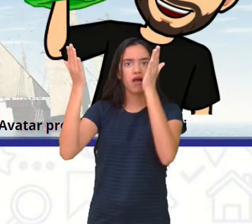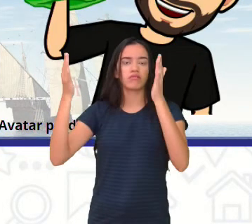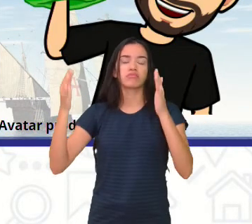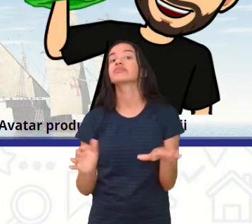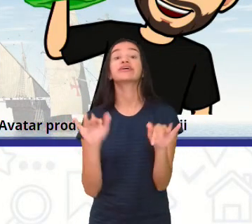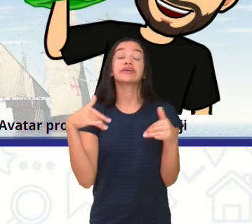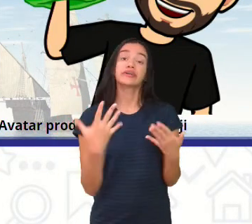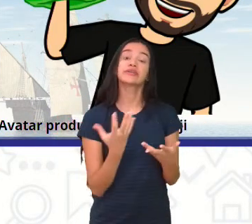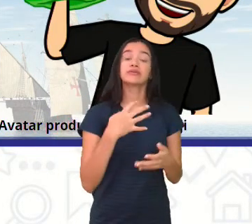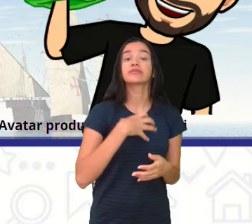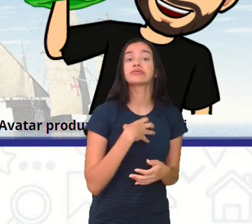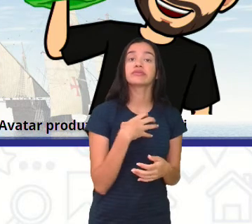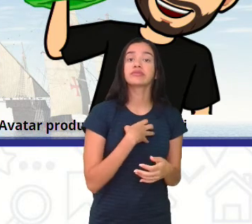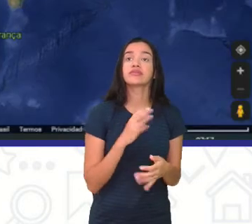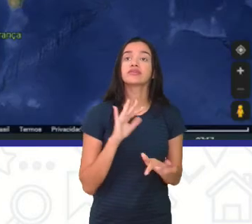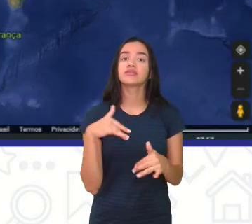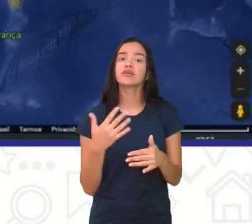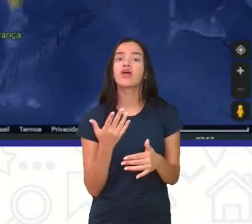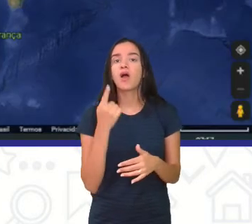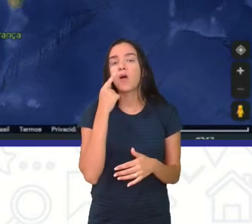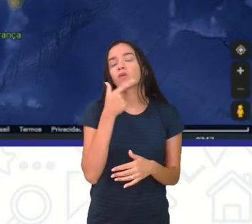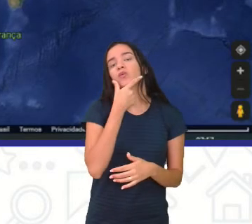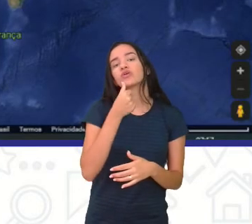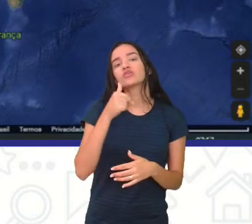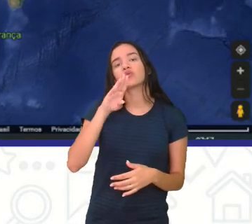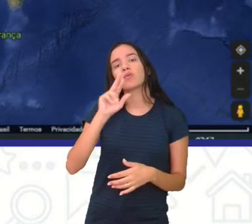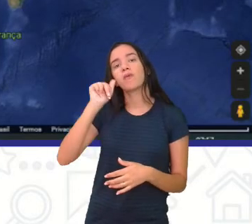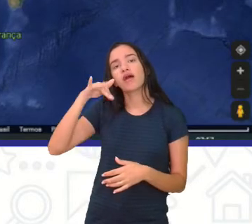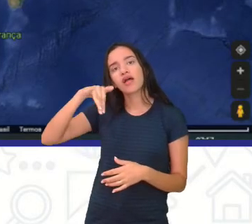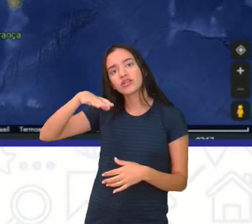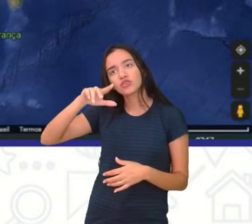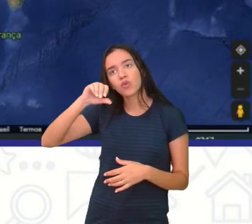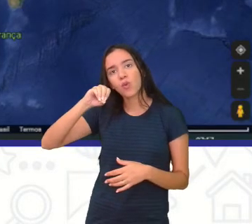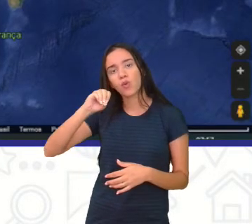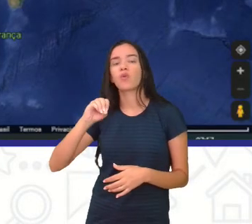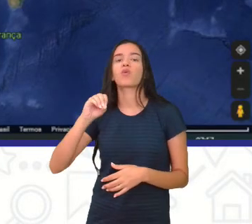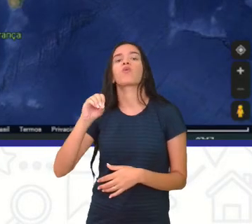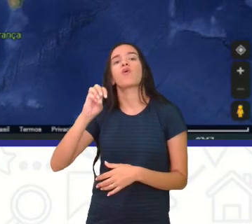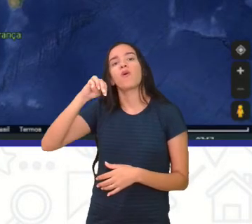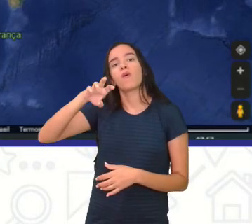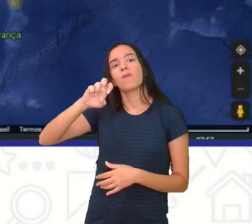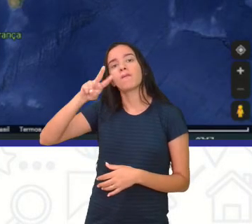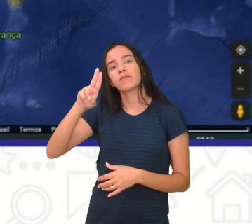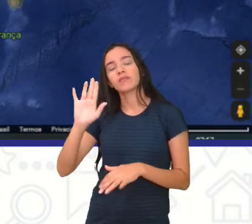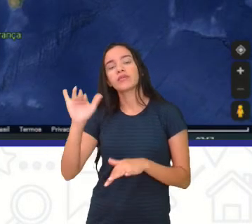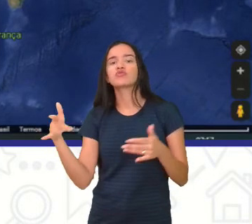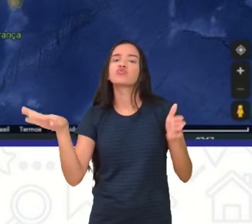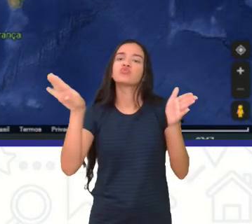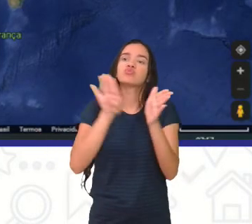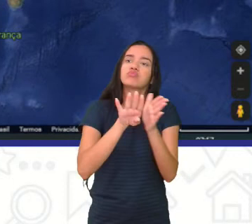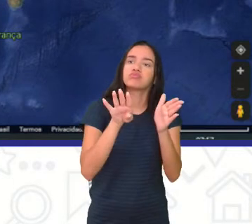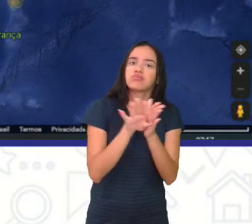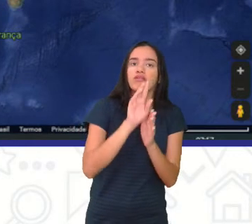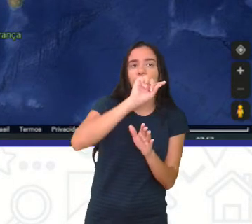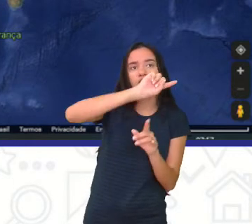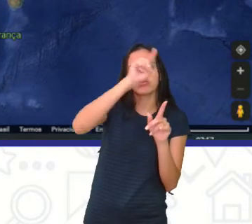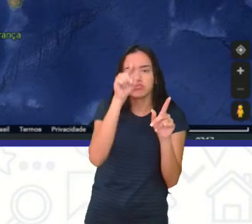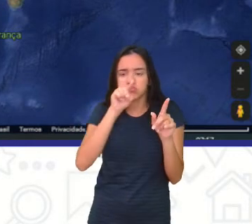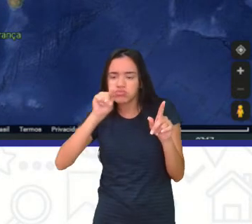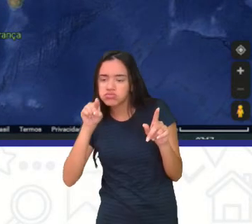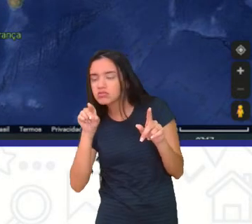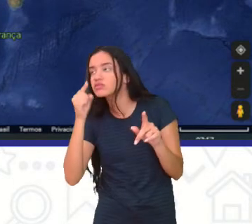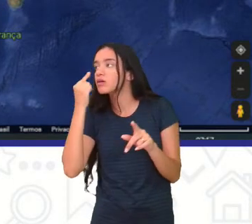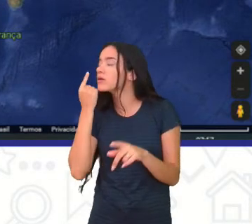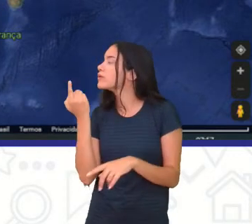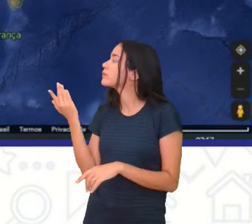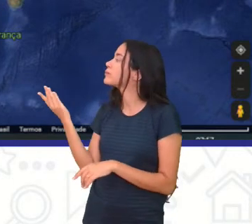nesse sentido, quando Bartolomeu Dias, ele vem por aqui, ó, ele vem de Portugal, aí vem, e ele dobra